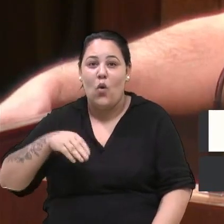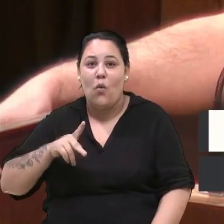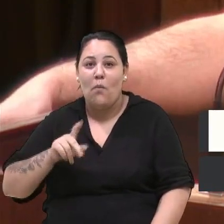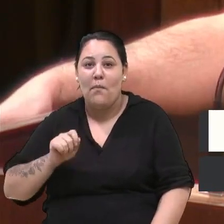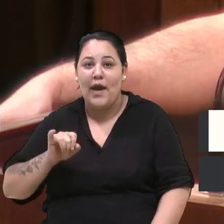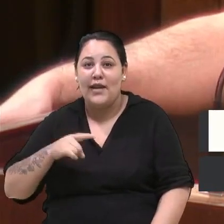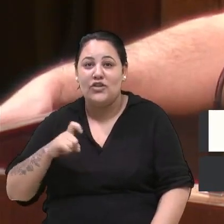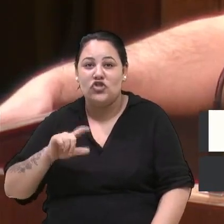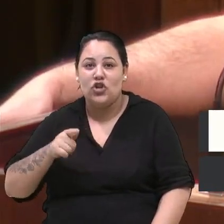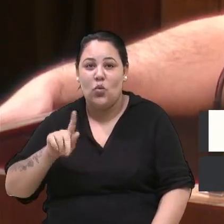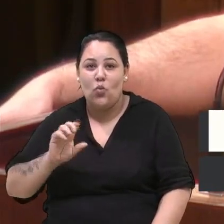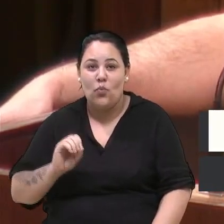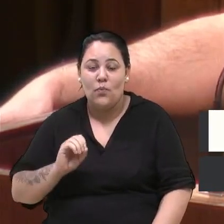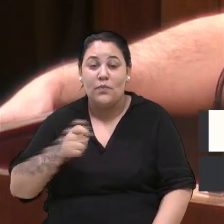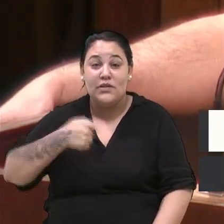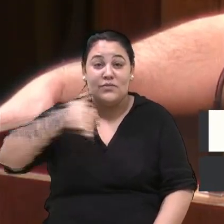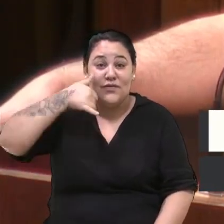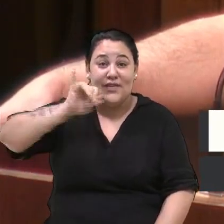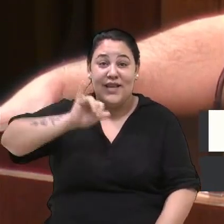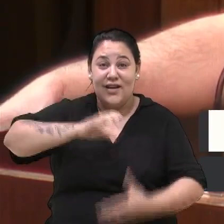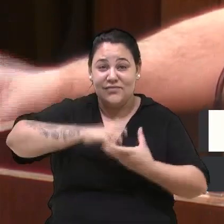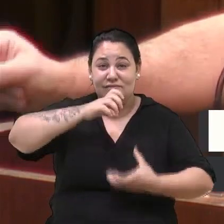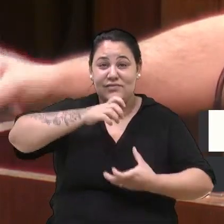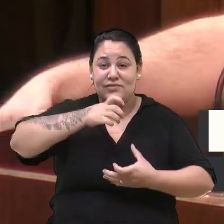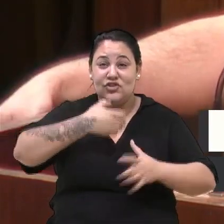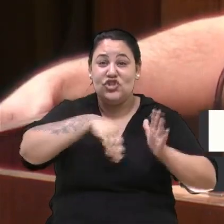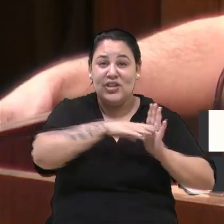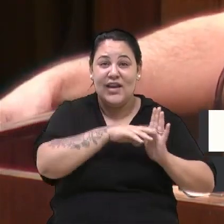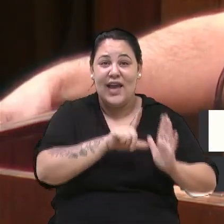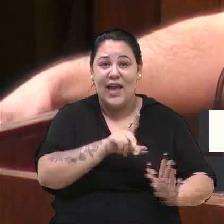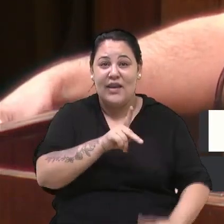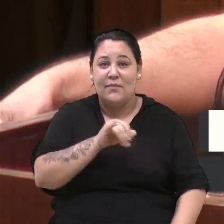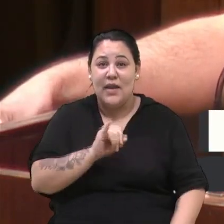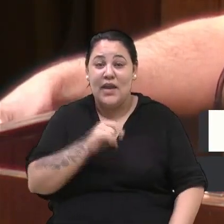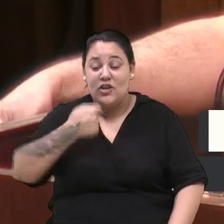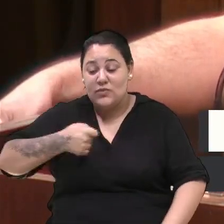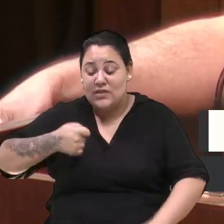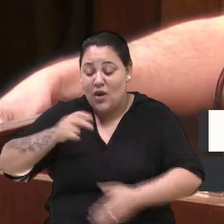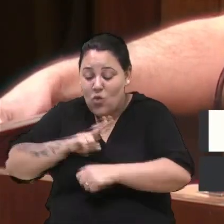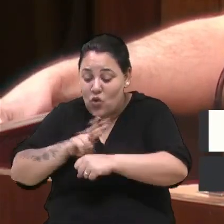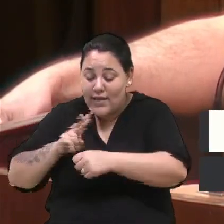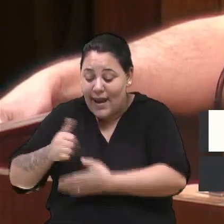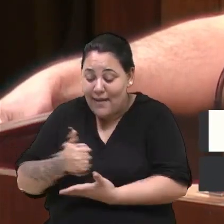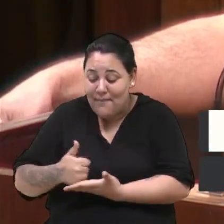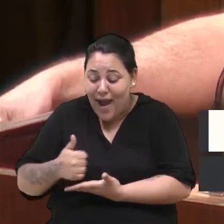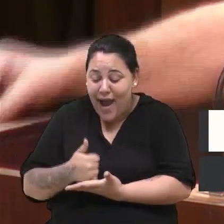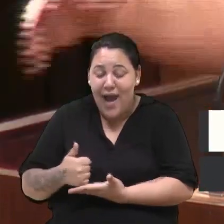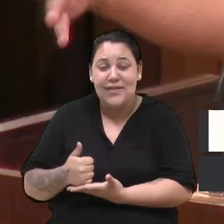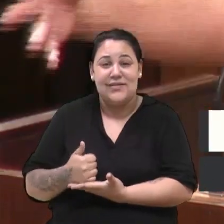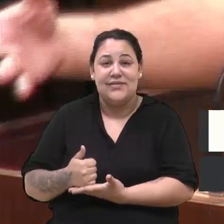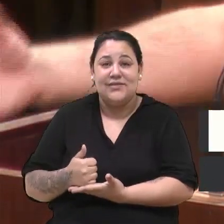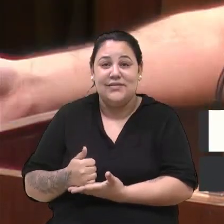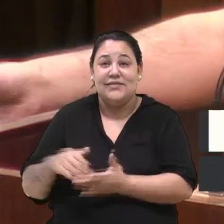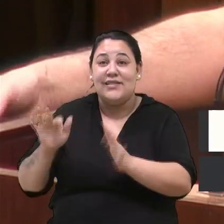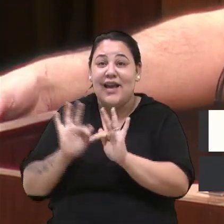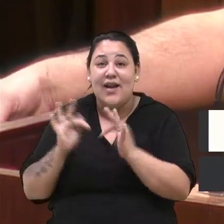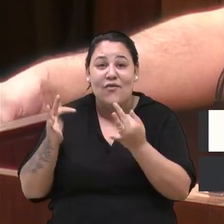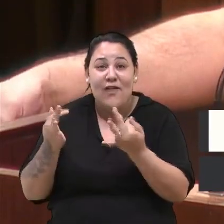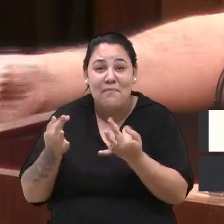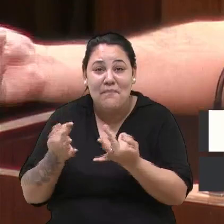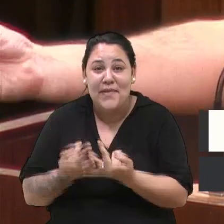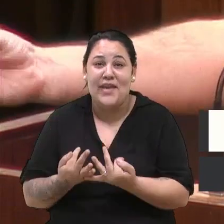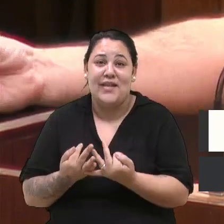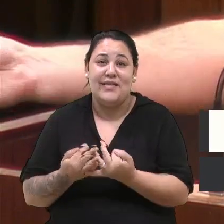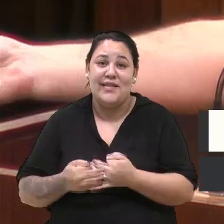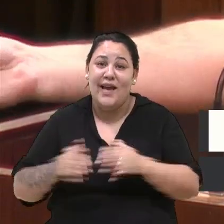E como que nós vamos fazer? É cuidando lá na base, no seu núcleo familiar, no seu território, aonde as pessoas